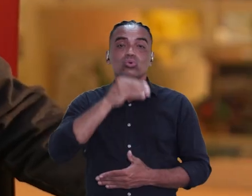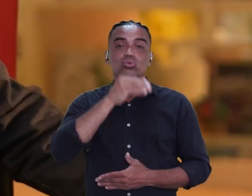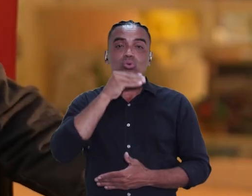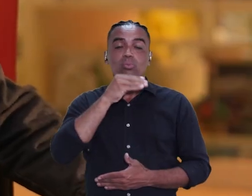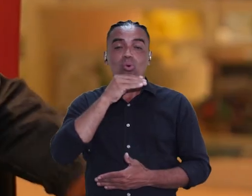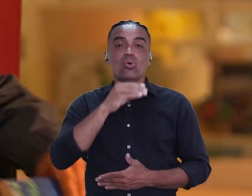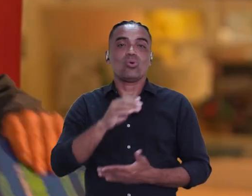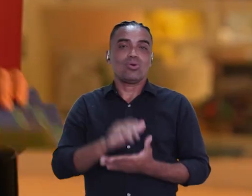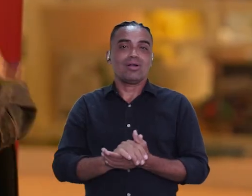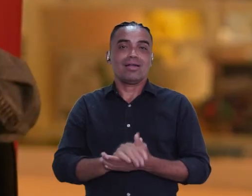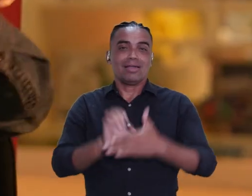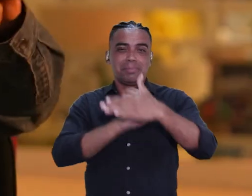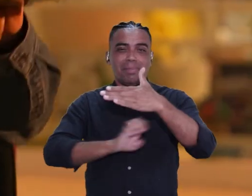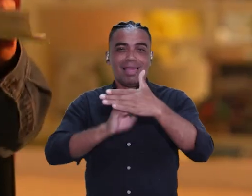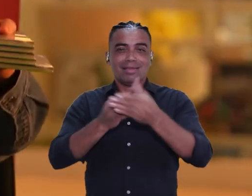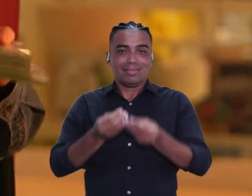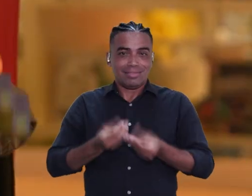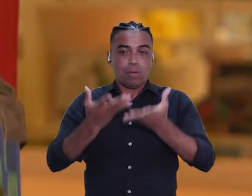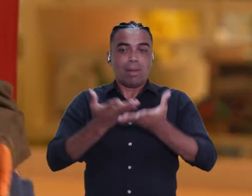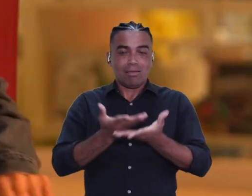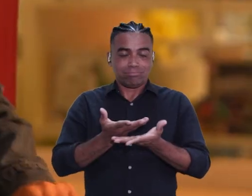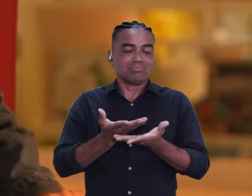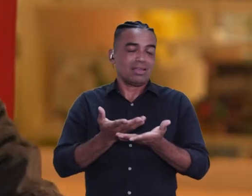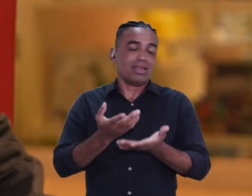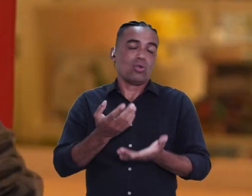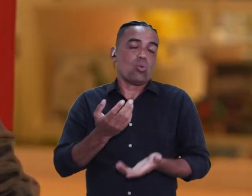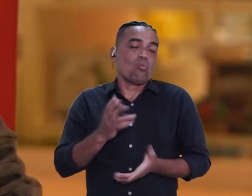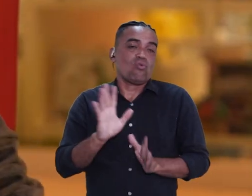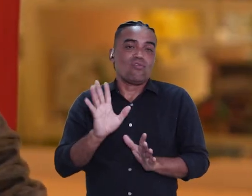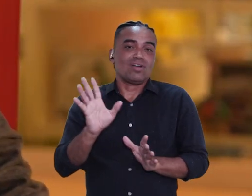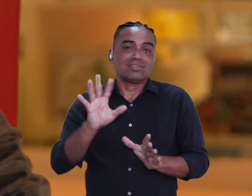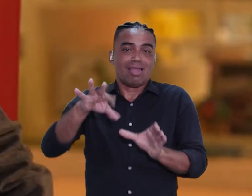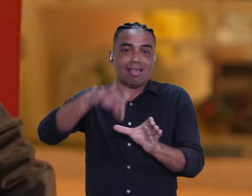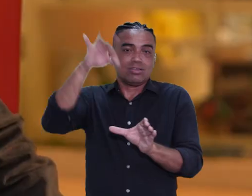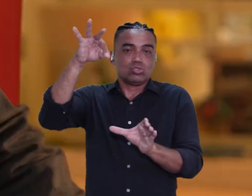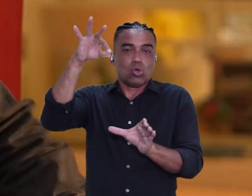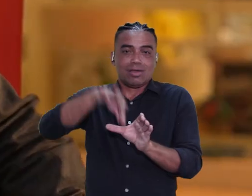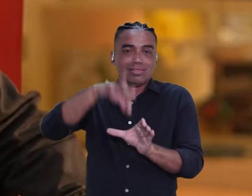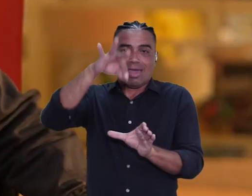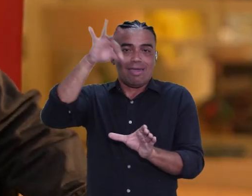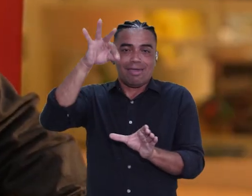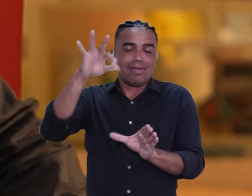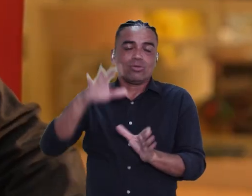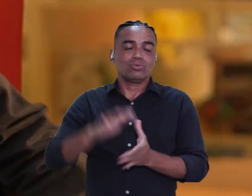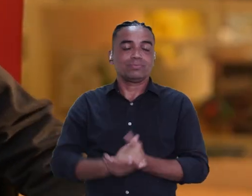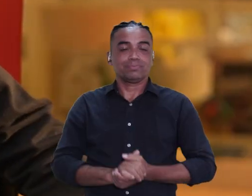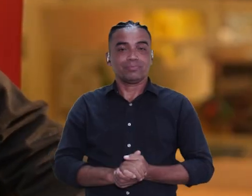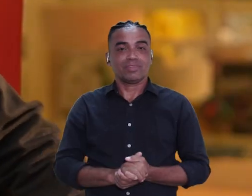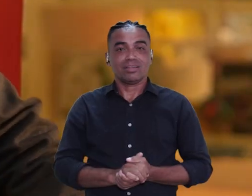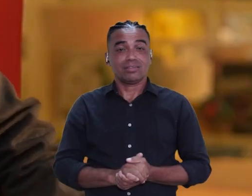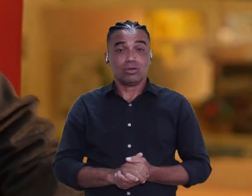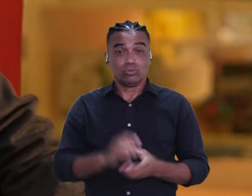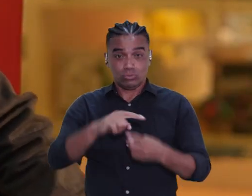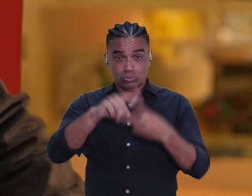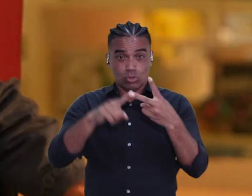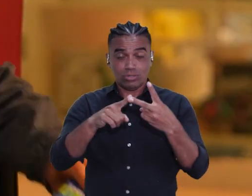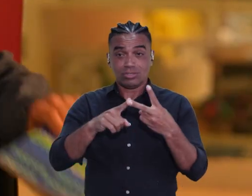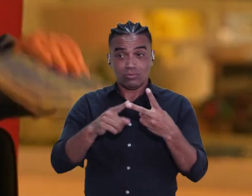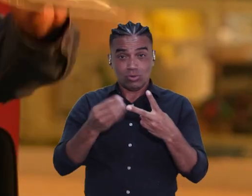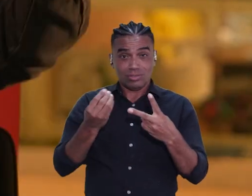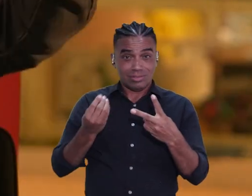que a editora cedeu para eu distribuir para o público. Como eu não vou fazer uma loteria, eu vou fazer o seguinte: 2, eu vou dar um para